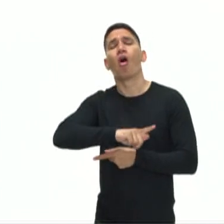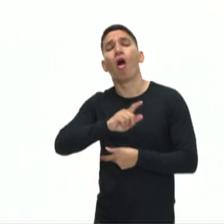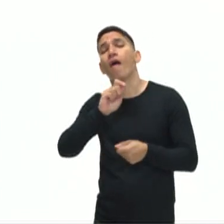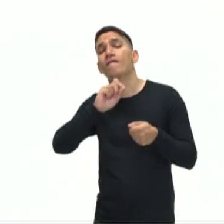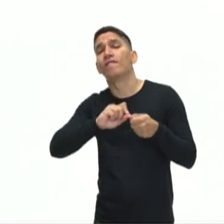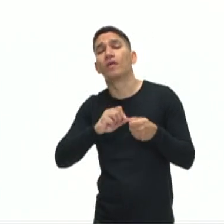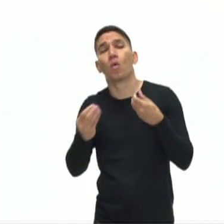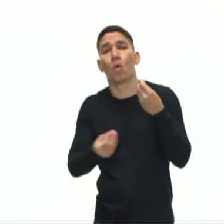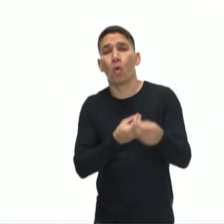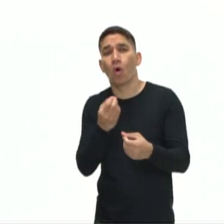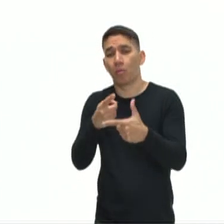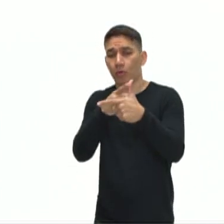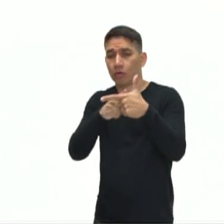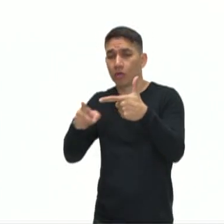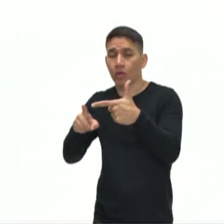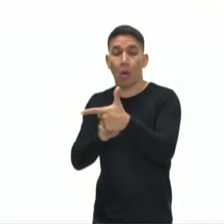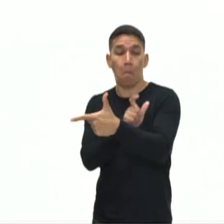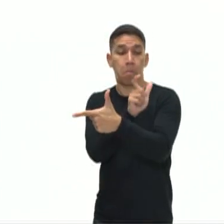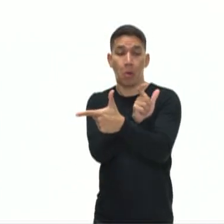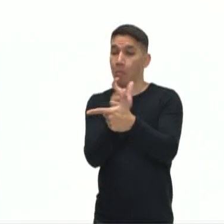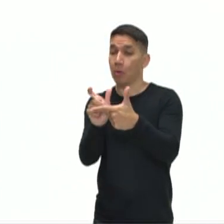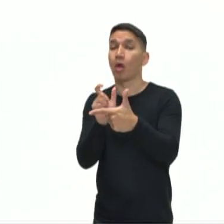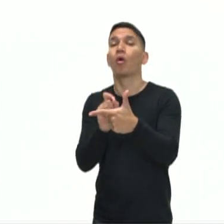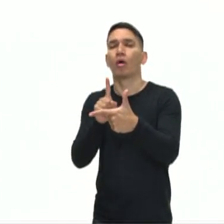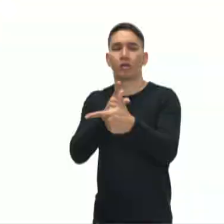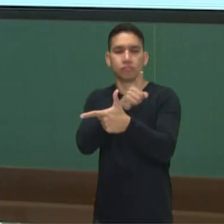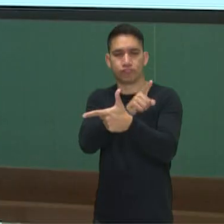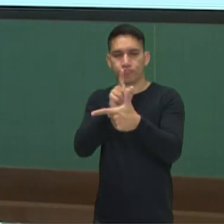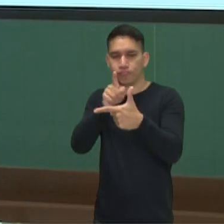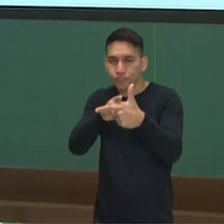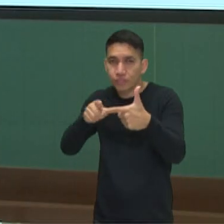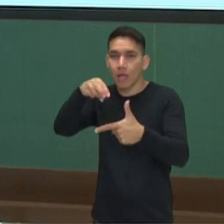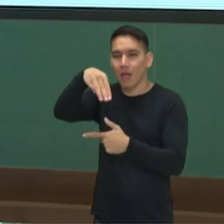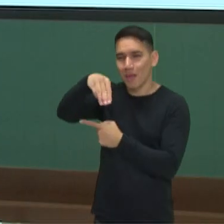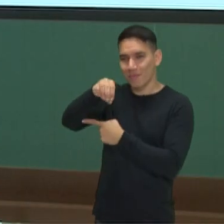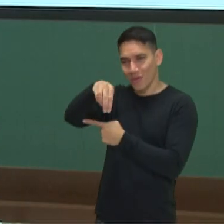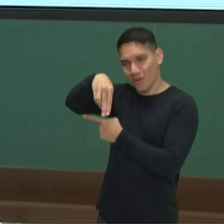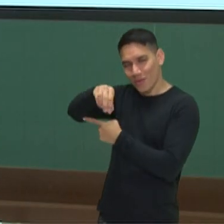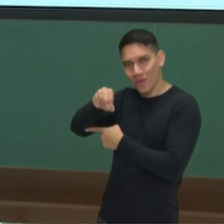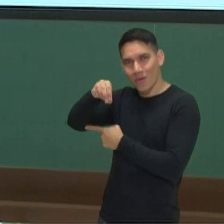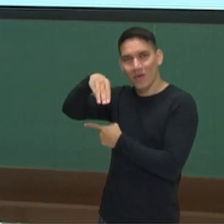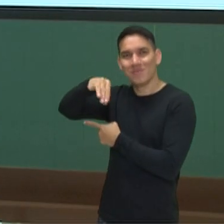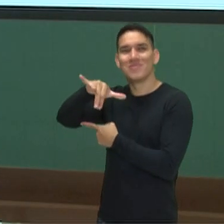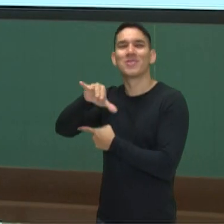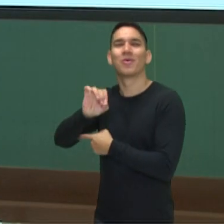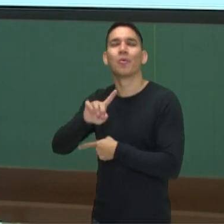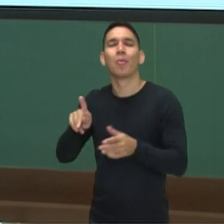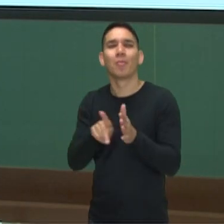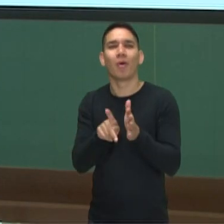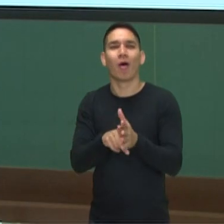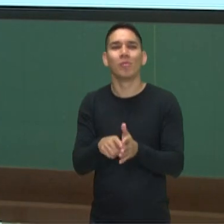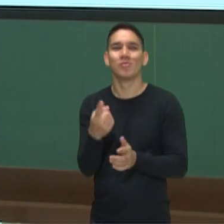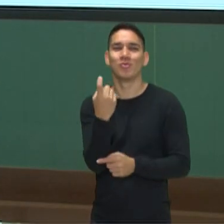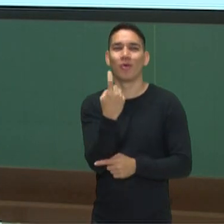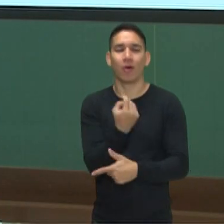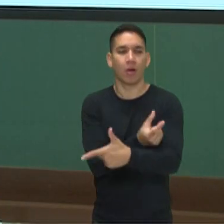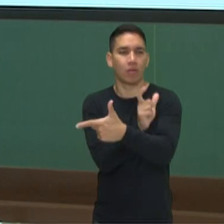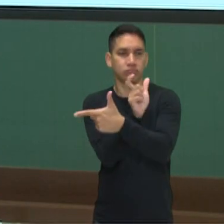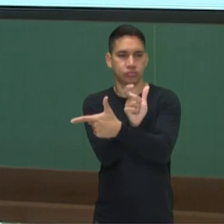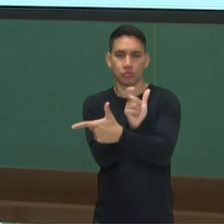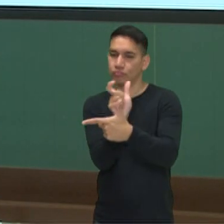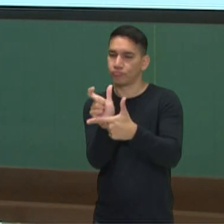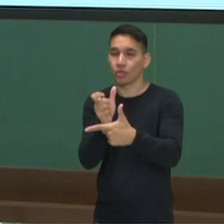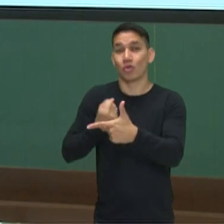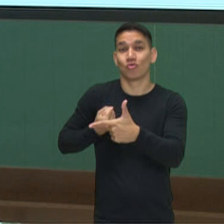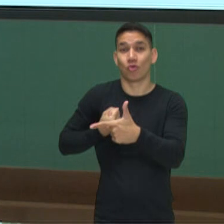efetuar a divisão entre monômios, monômio, aquele termozinho algébrico, é uma caixinha. Como é que eu divido monômio